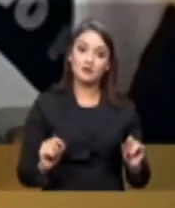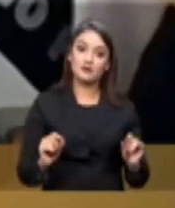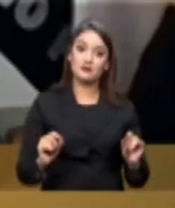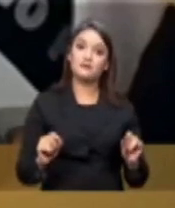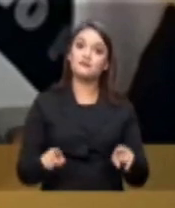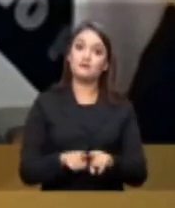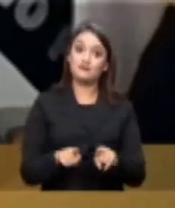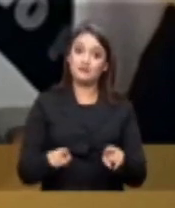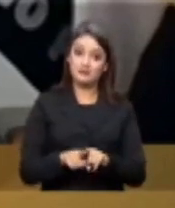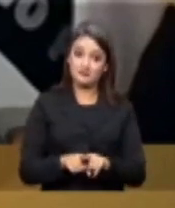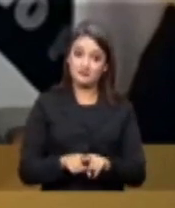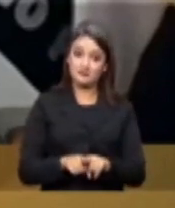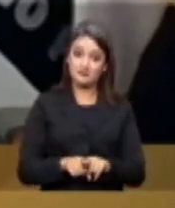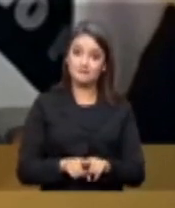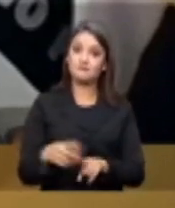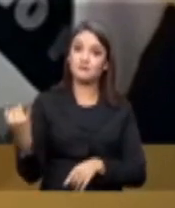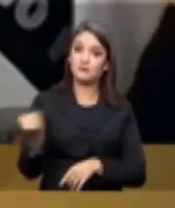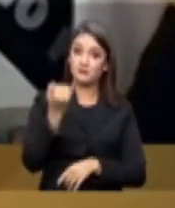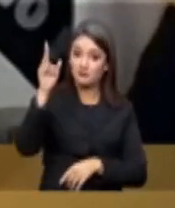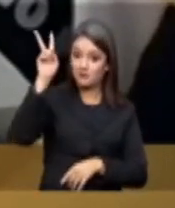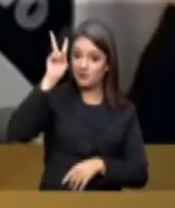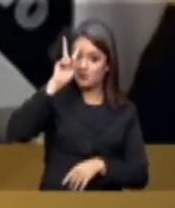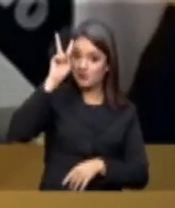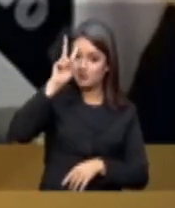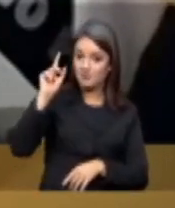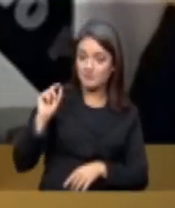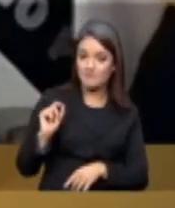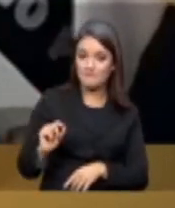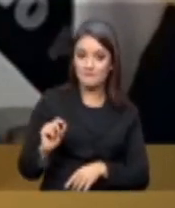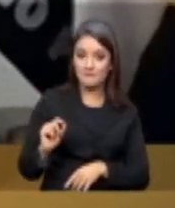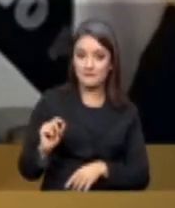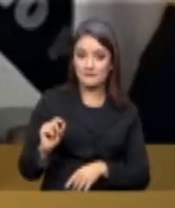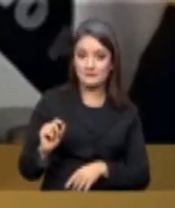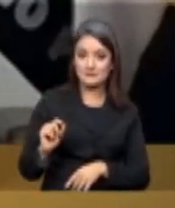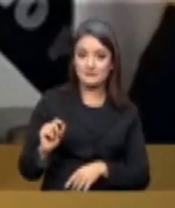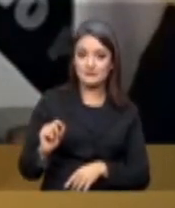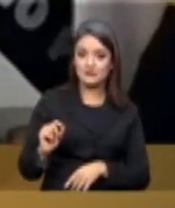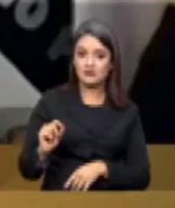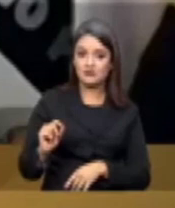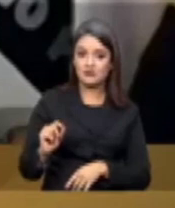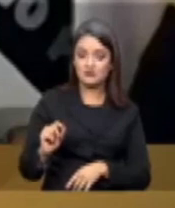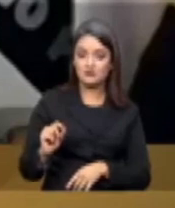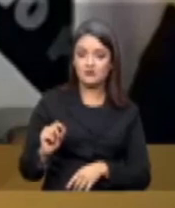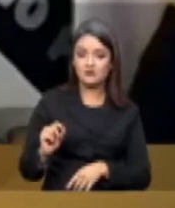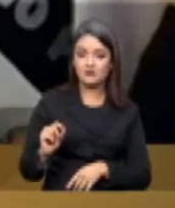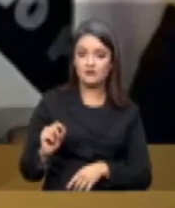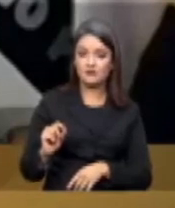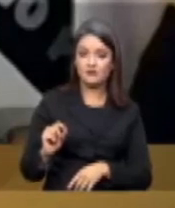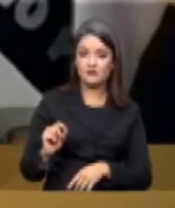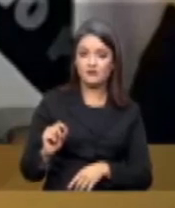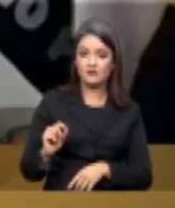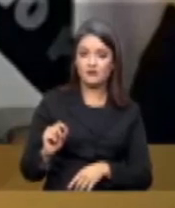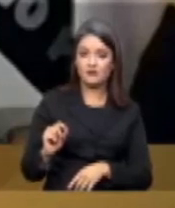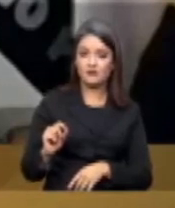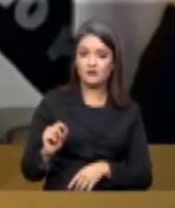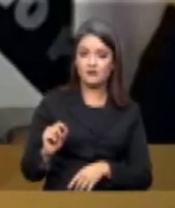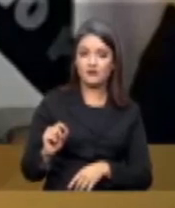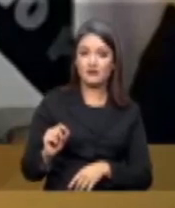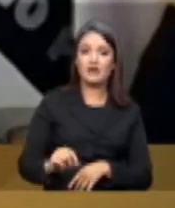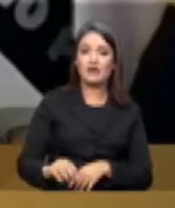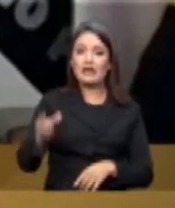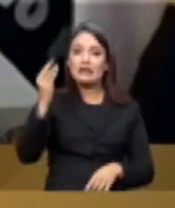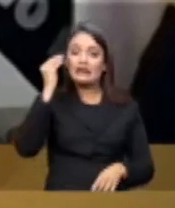é imperioso a hora recordar, com Boken for, de que a tentativa de expulsar o diabo com os